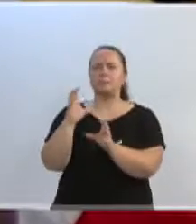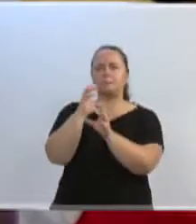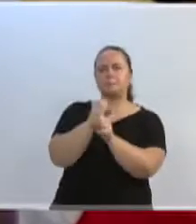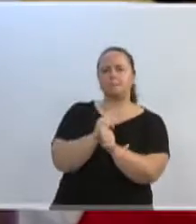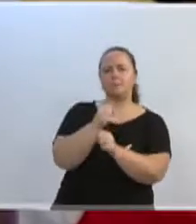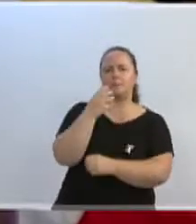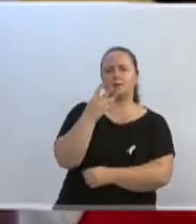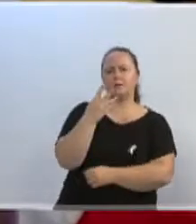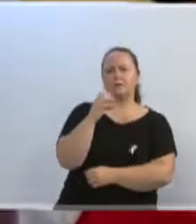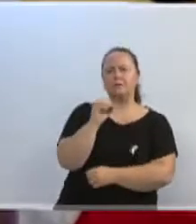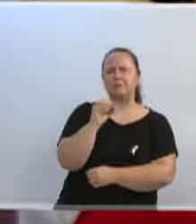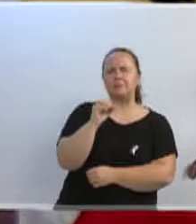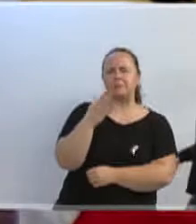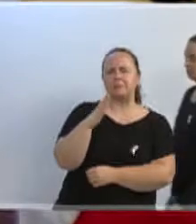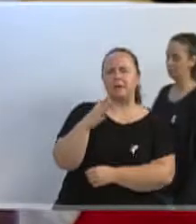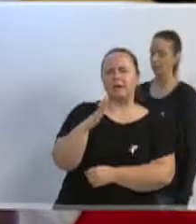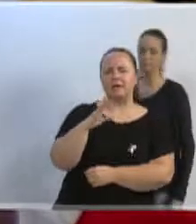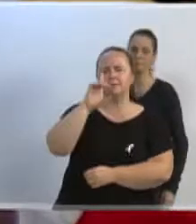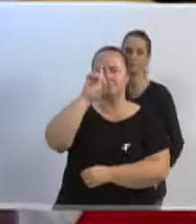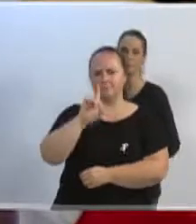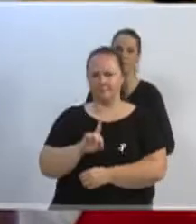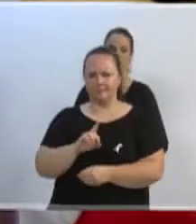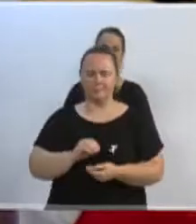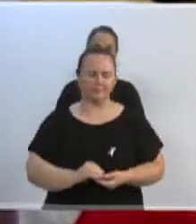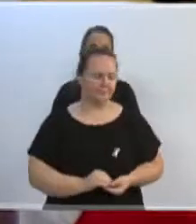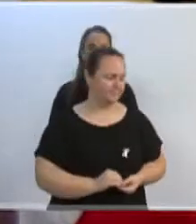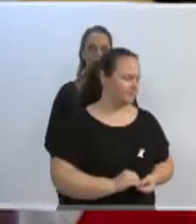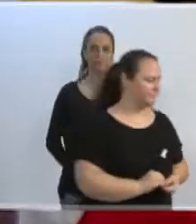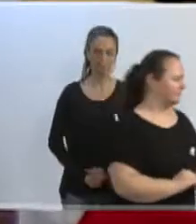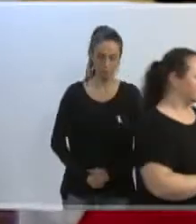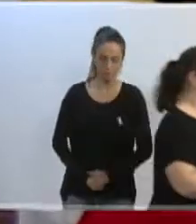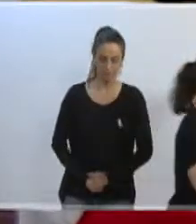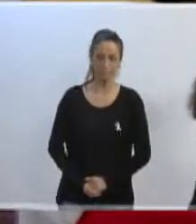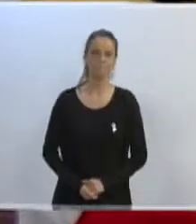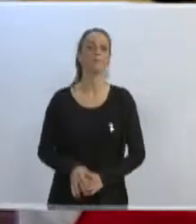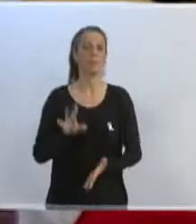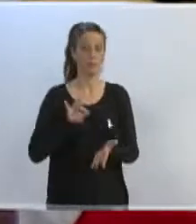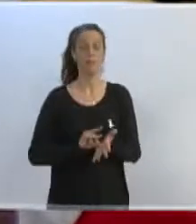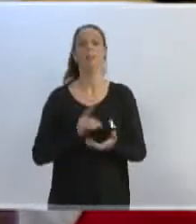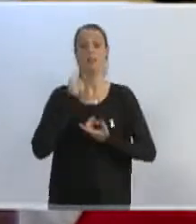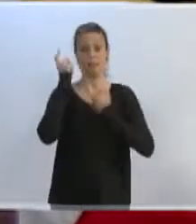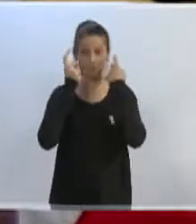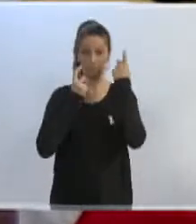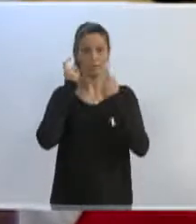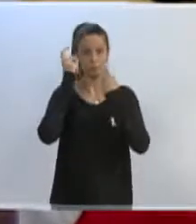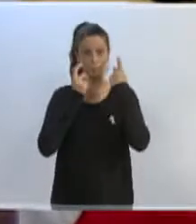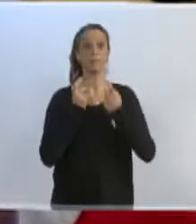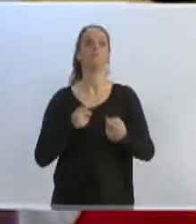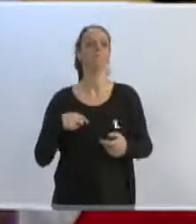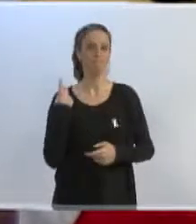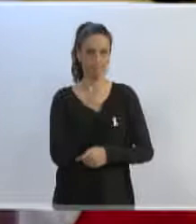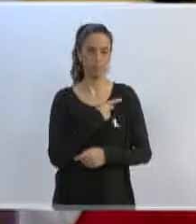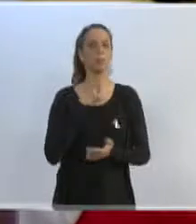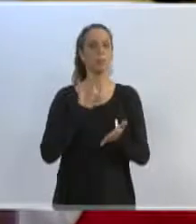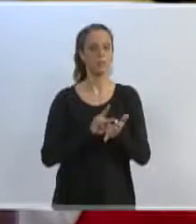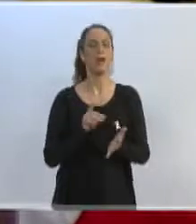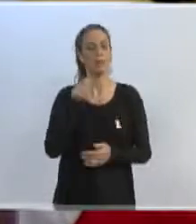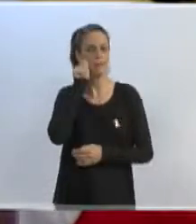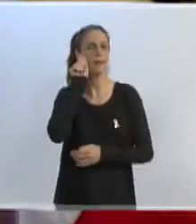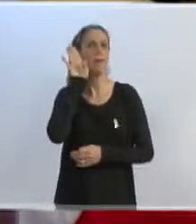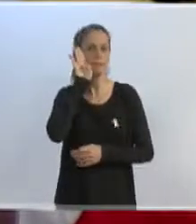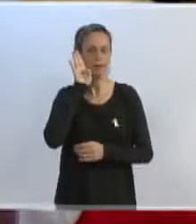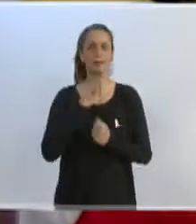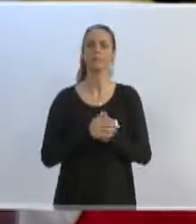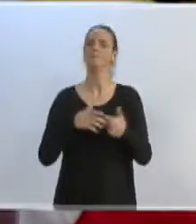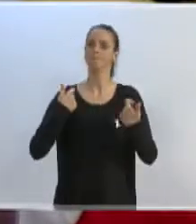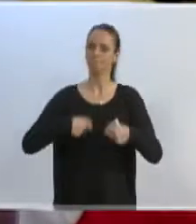poucos deficientes. Então, isso realmente é preocupante. Então, nós, enquanto instituição,